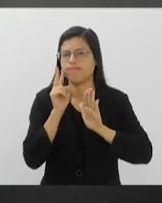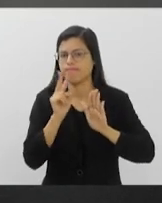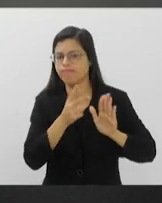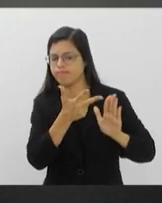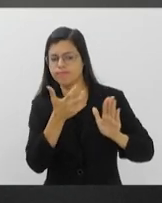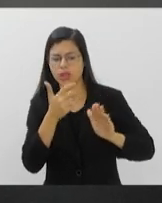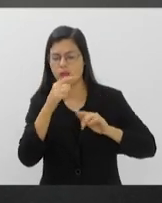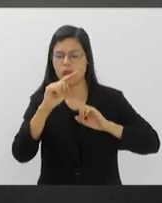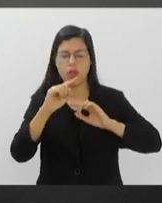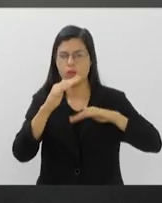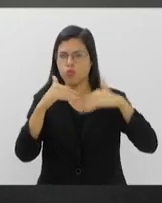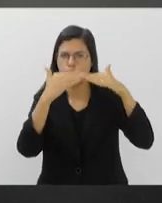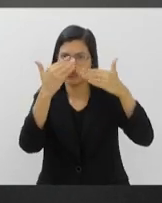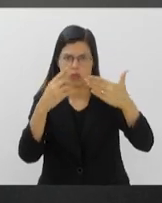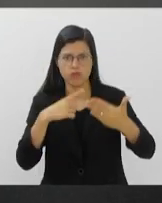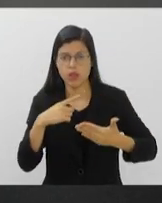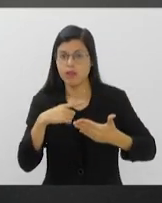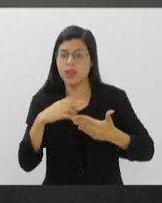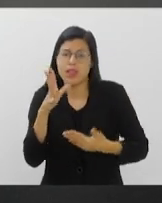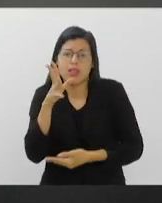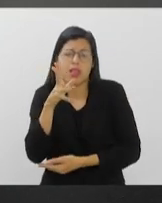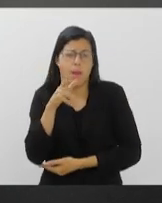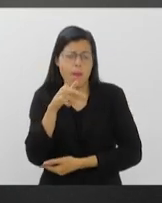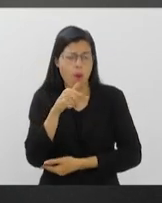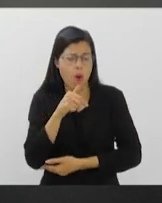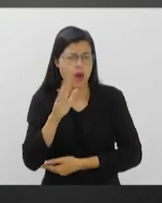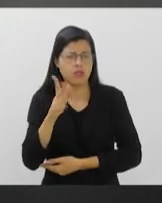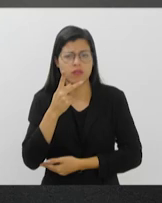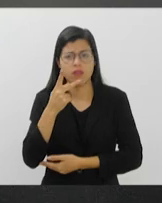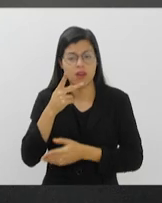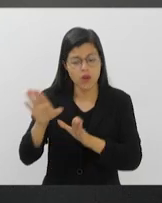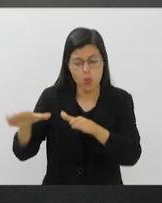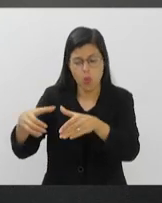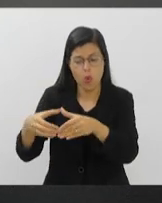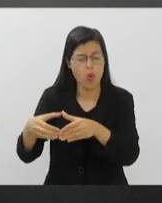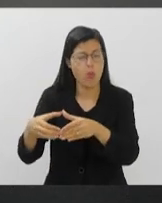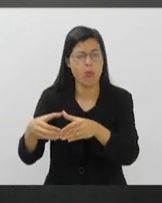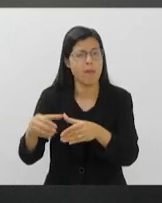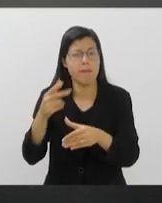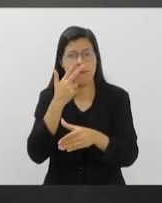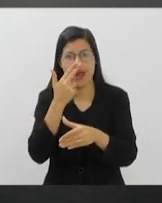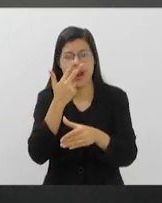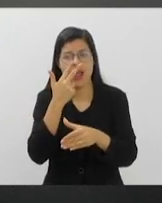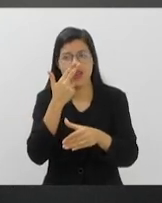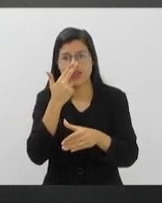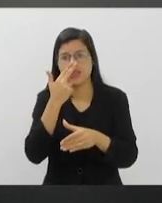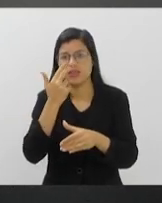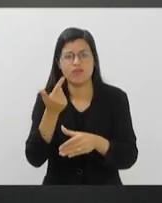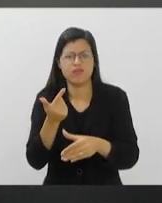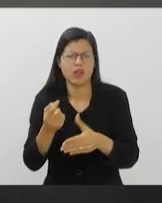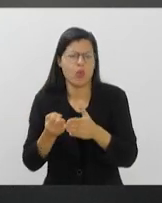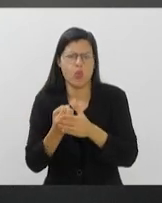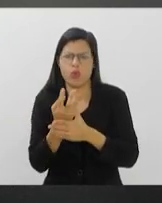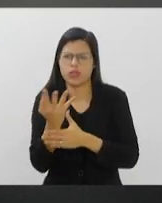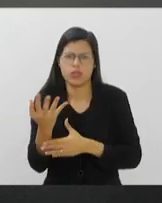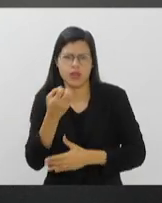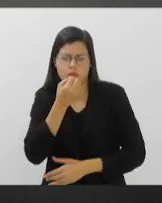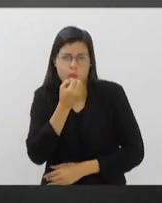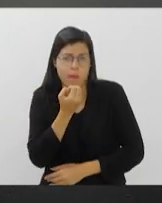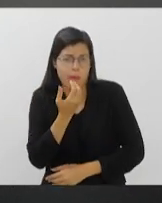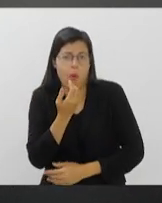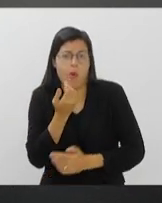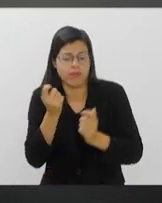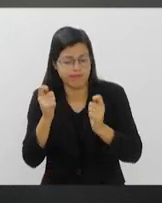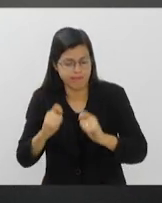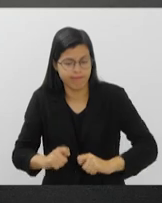etc e isso demora muito porque como eu falei a rede ela está não não não tem o número suficiente necessário de